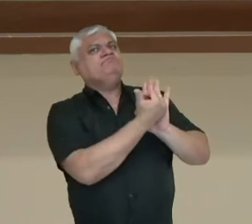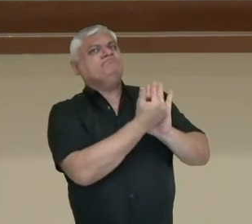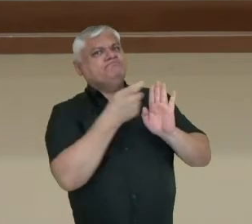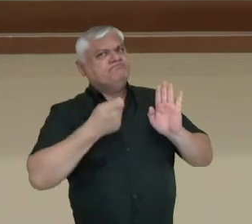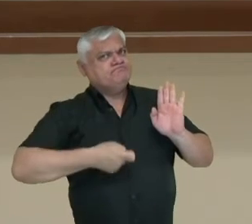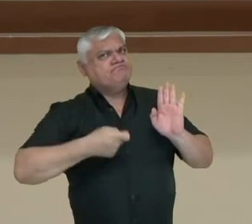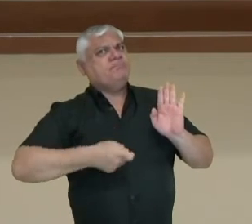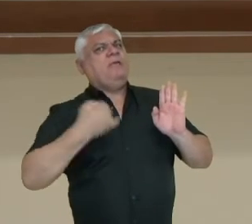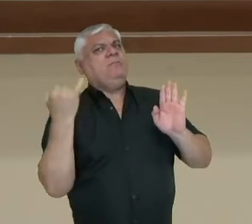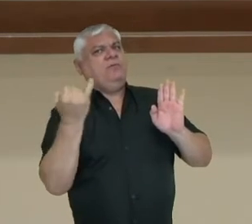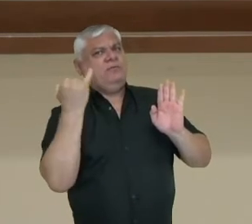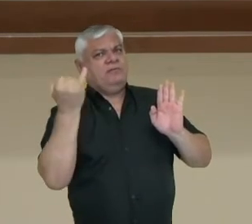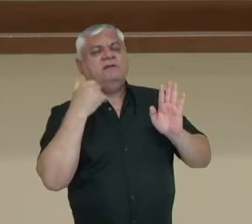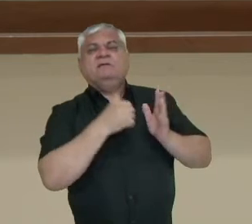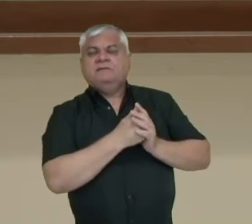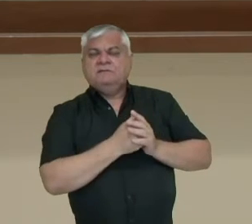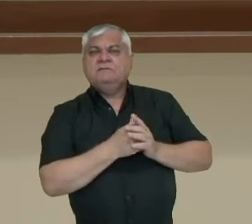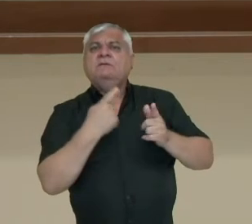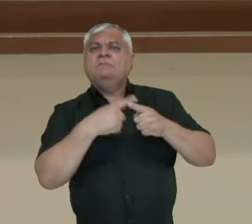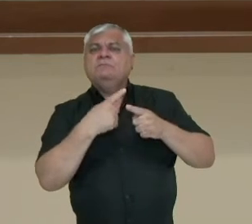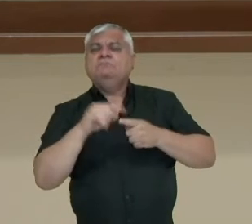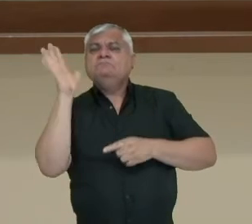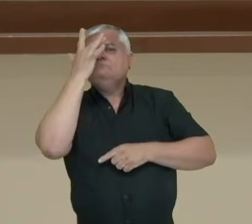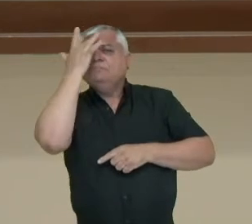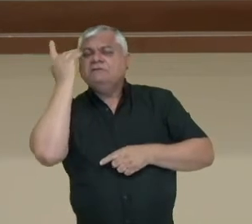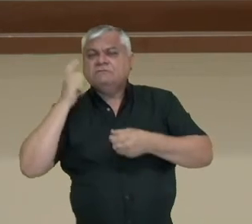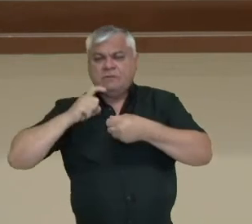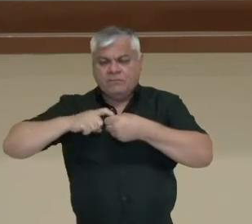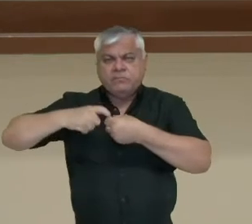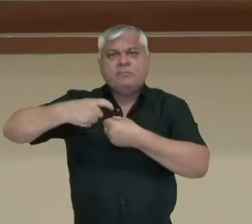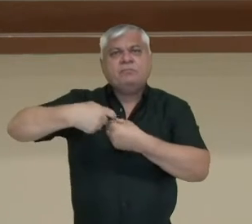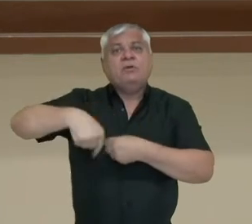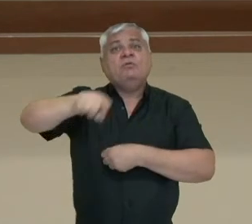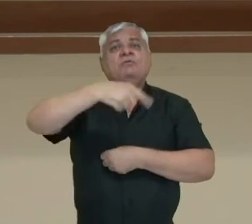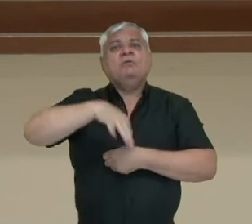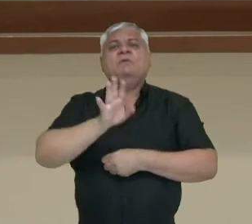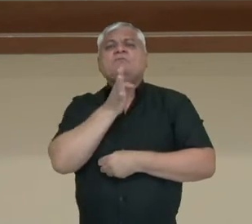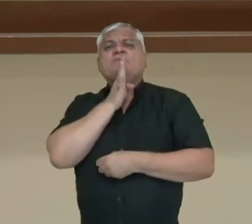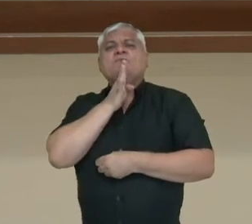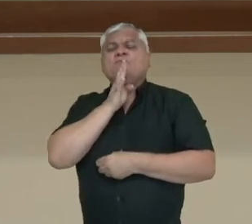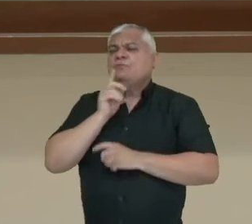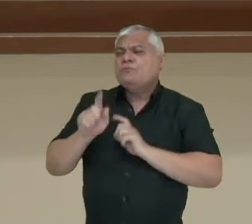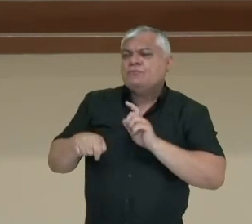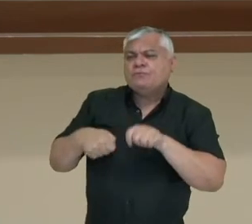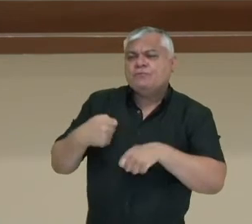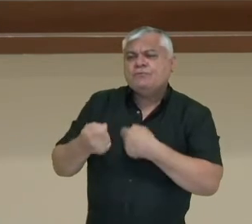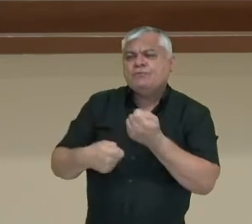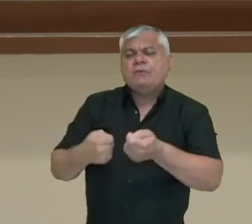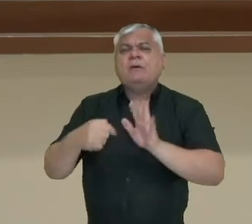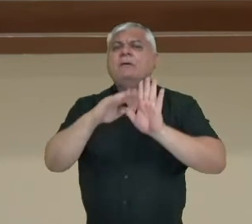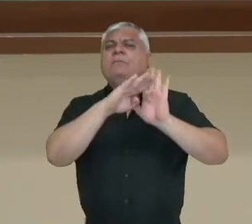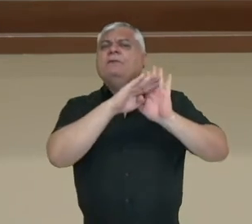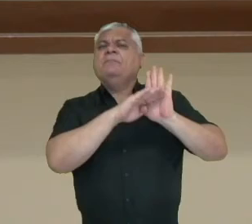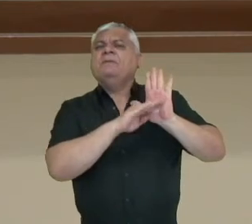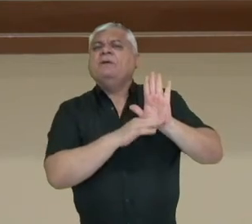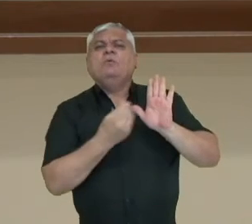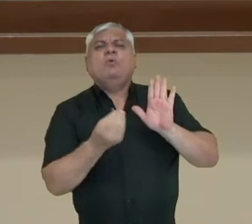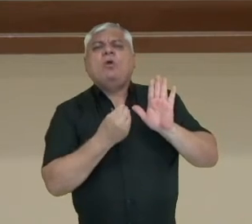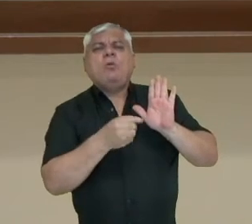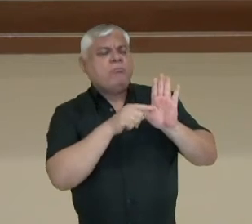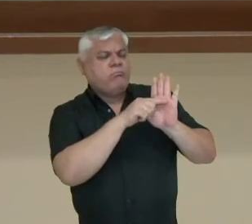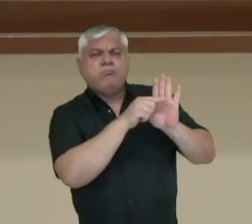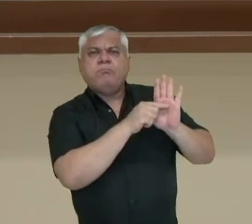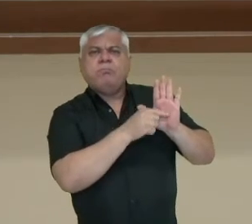extremamente importantes para os cooperados e para nós conhecermos quais são esses princípios que